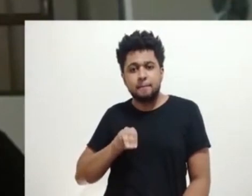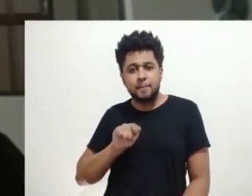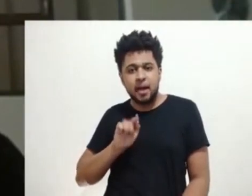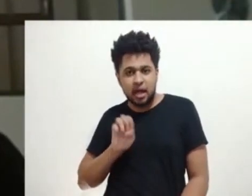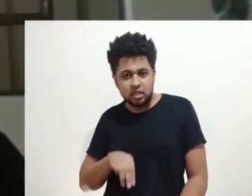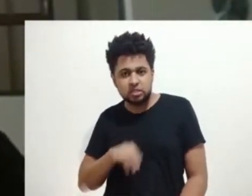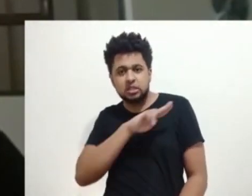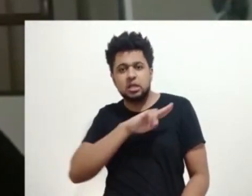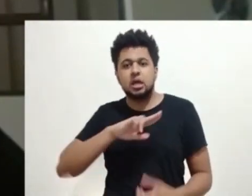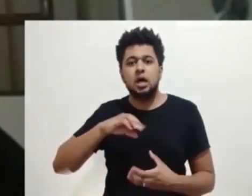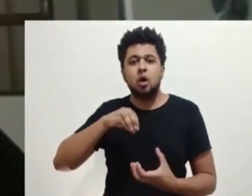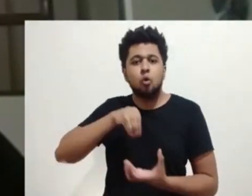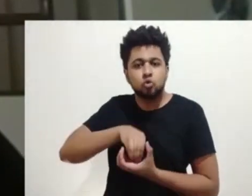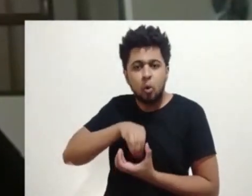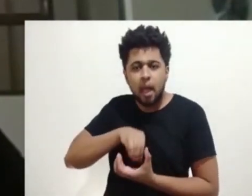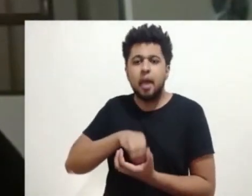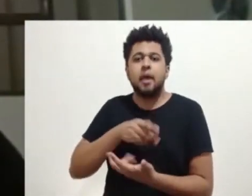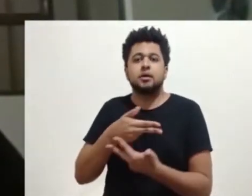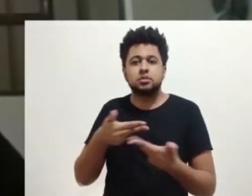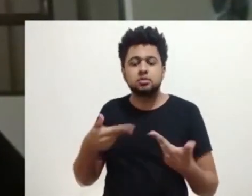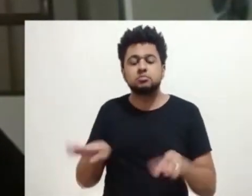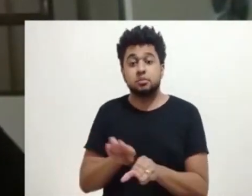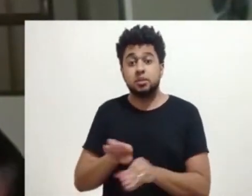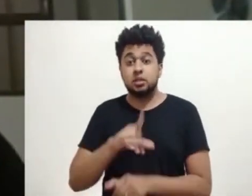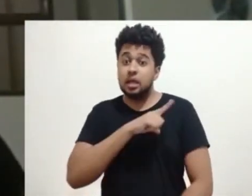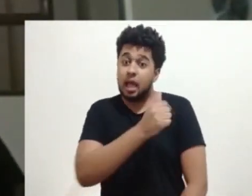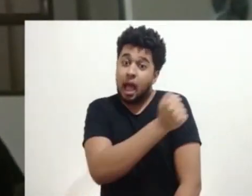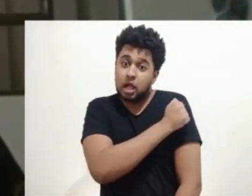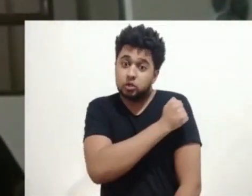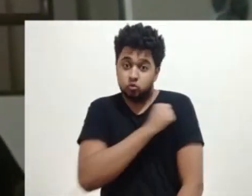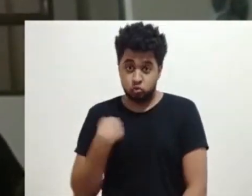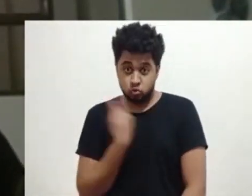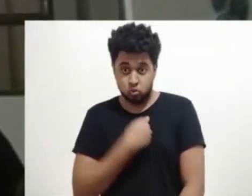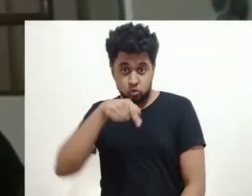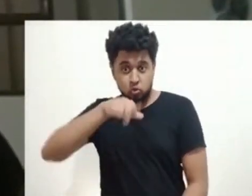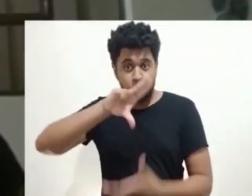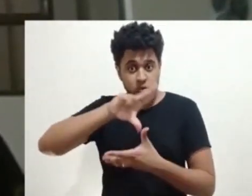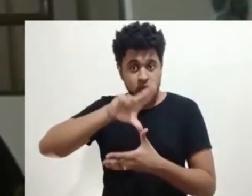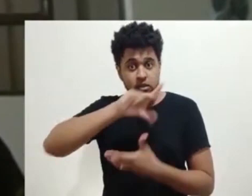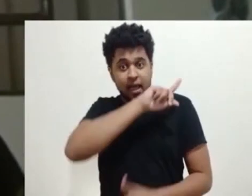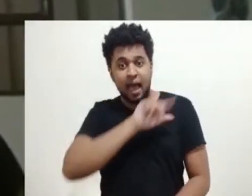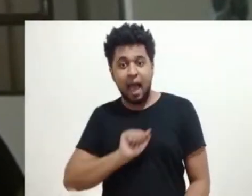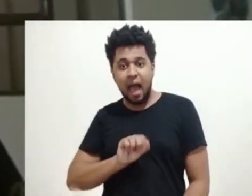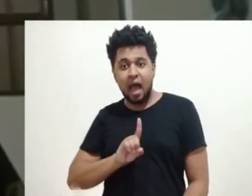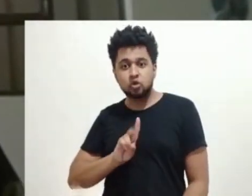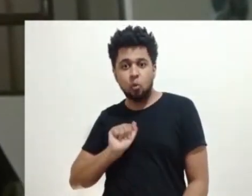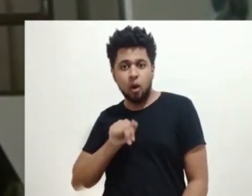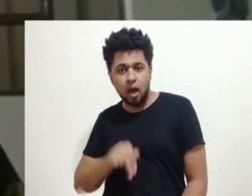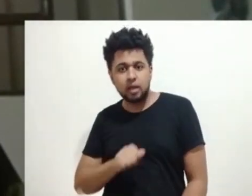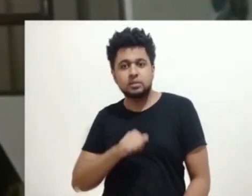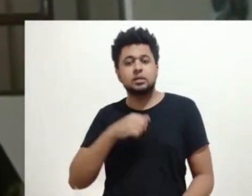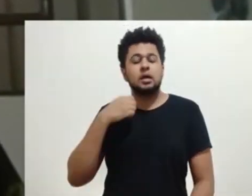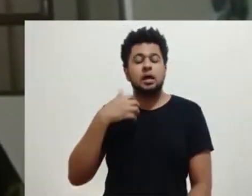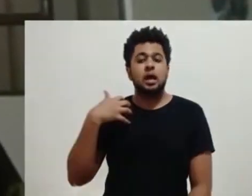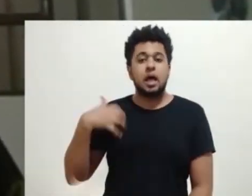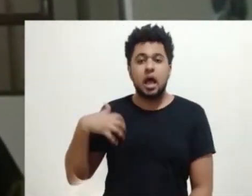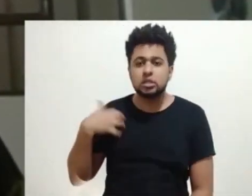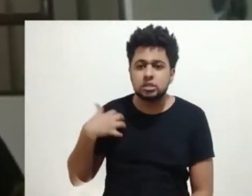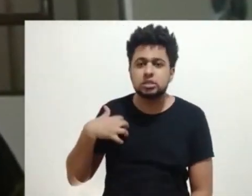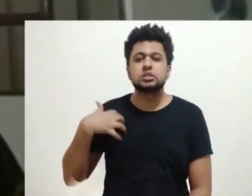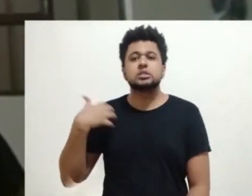que está nas aduanas. Tem aluno nosso na aduana argentina, na aduana Paraguai e na BR-277 nas barreiras